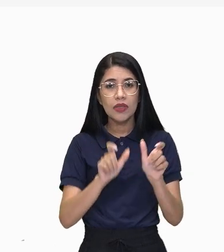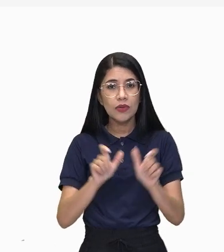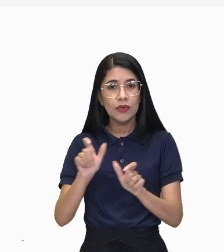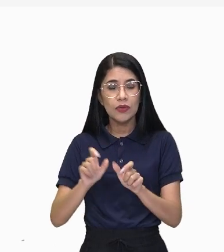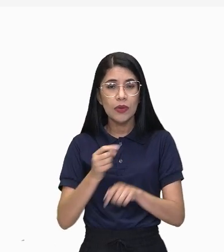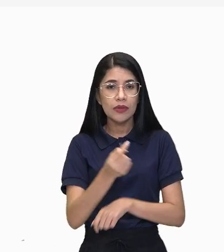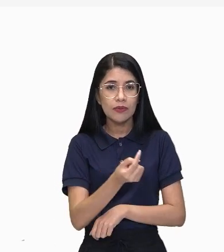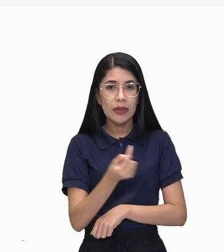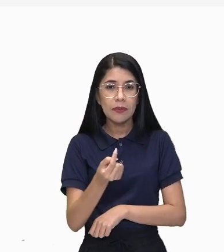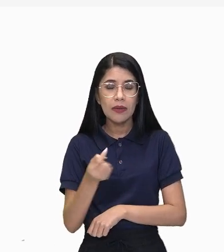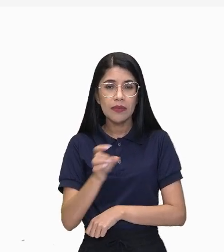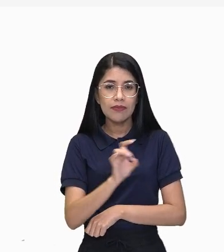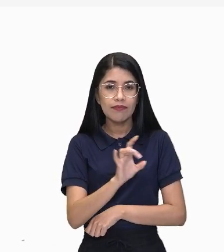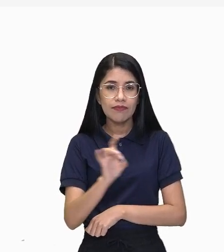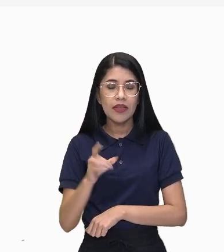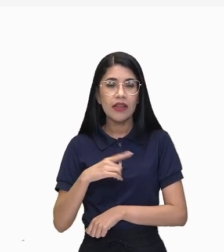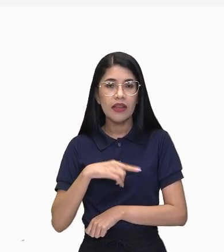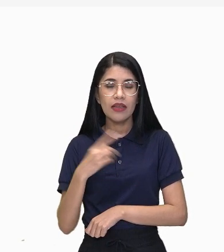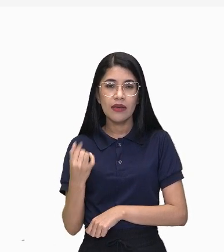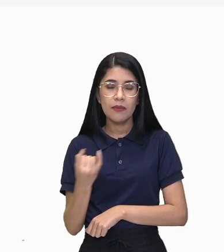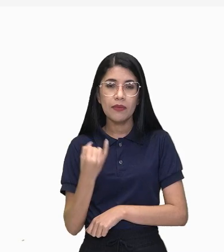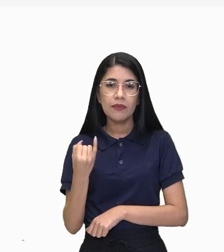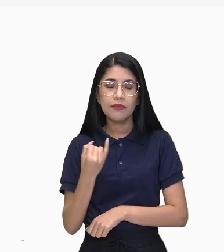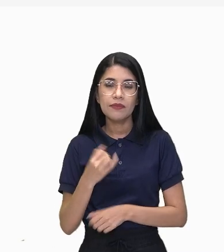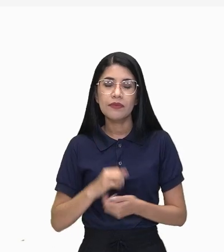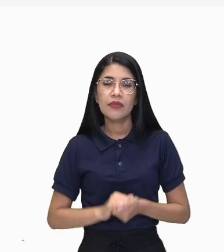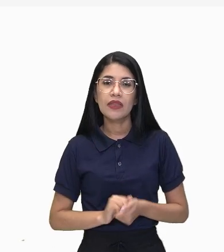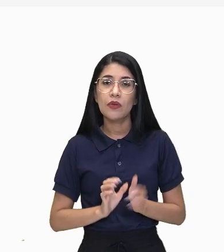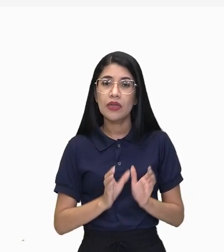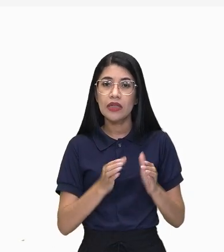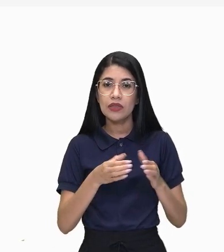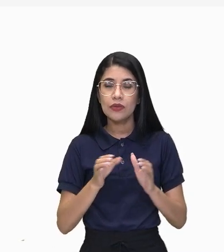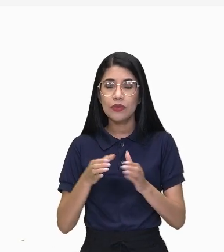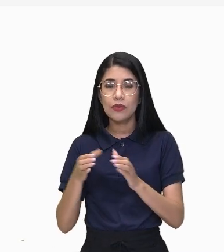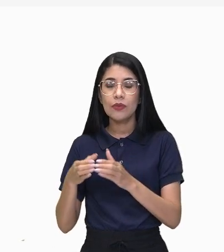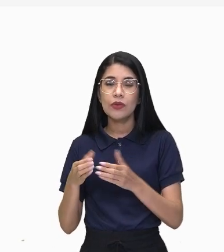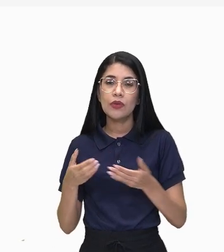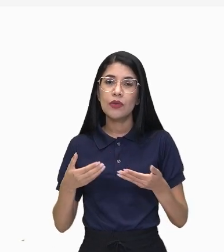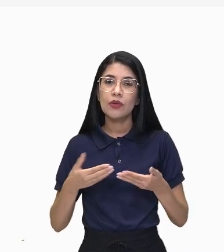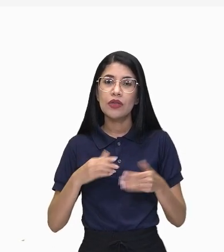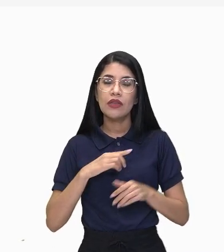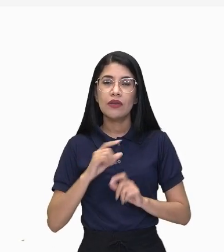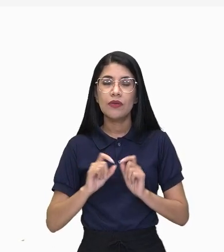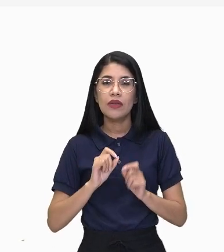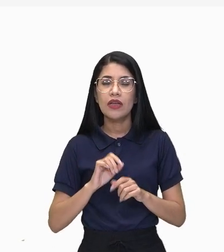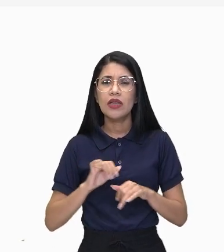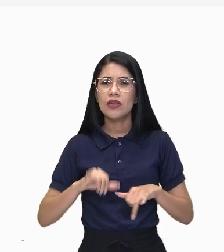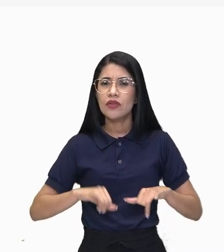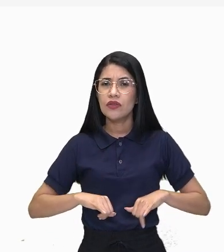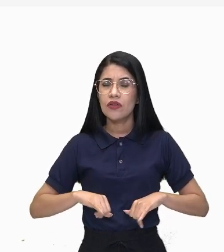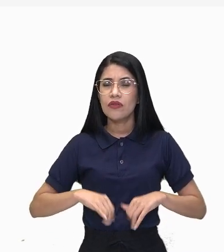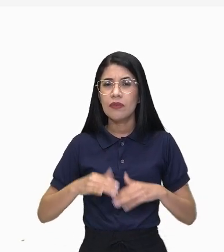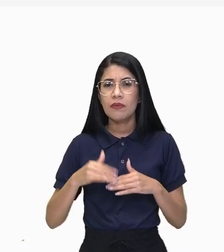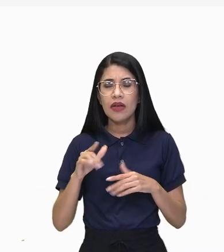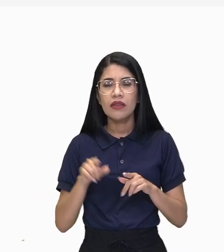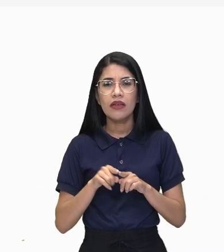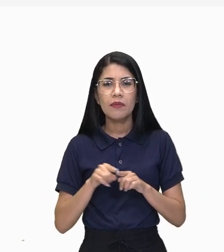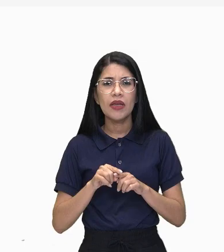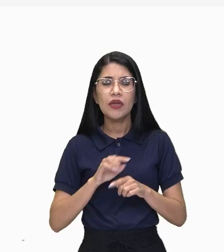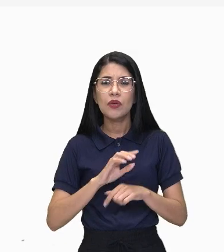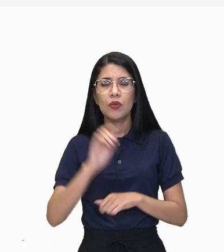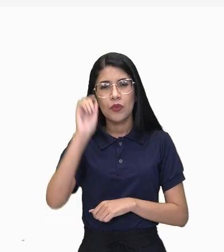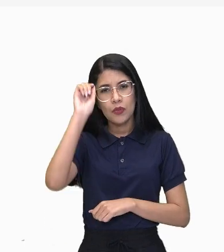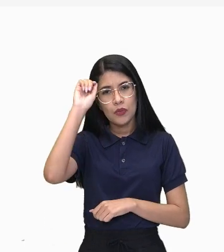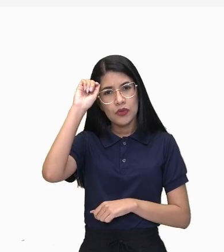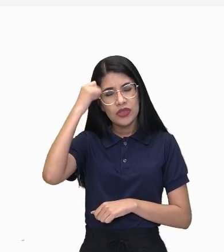que essas pessoas aí, desses grupos, essas categorias, hoje elas são as que mais sofrem, que é o pobre mesmo, né? Os negros,